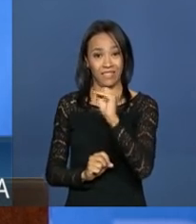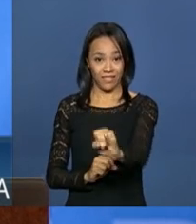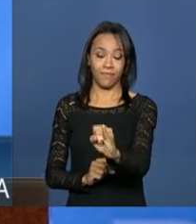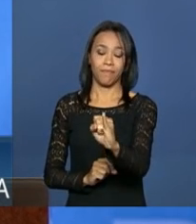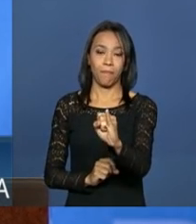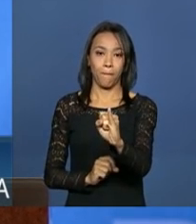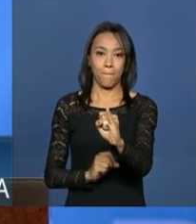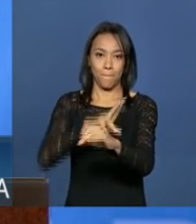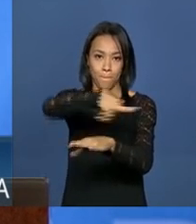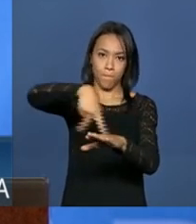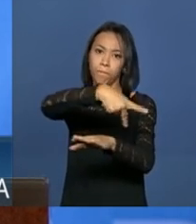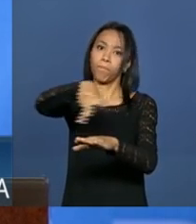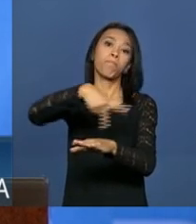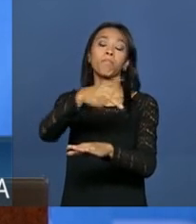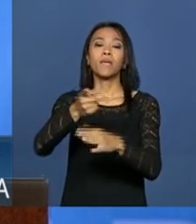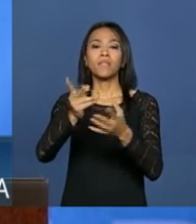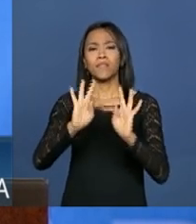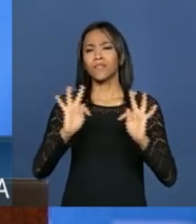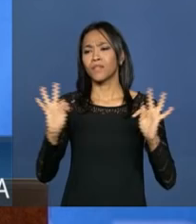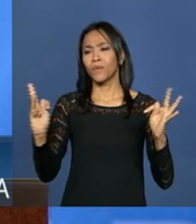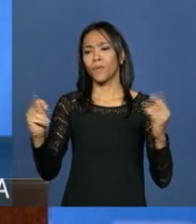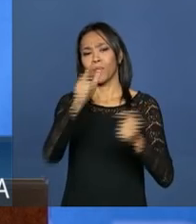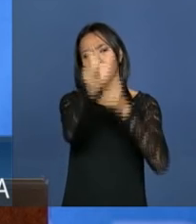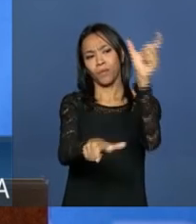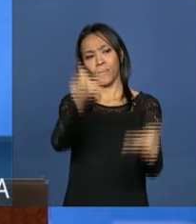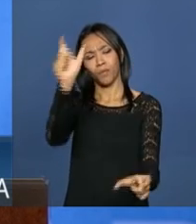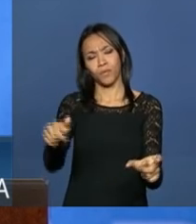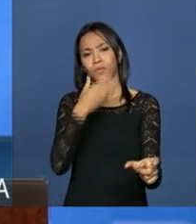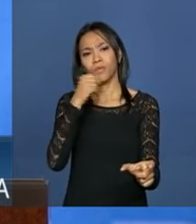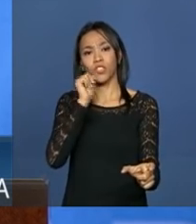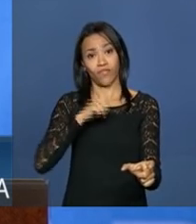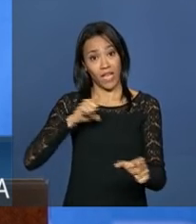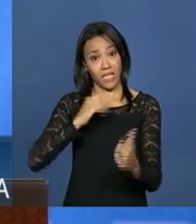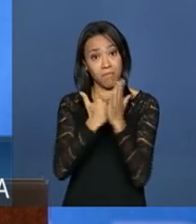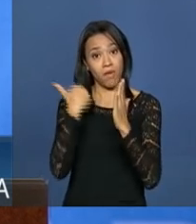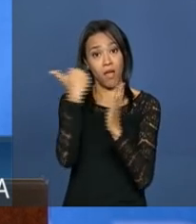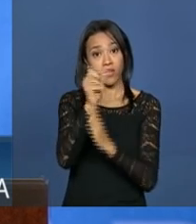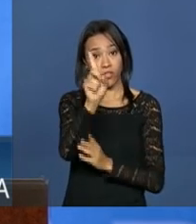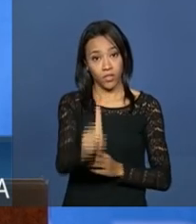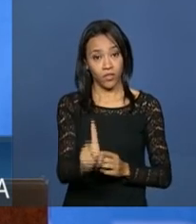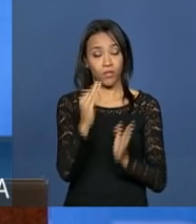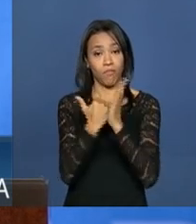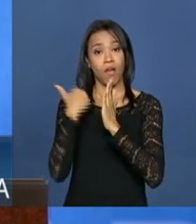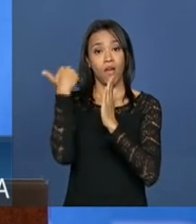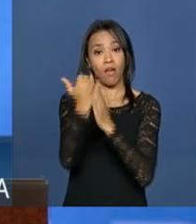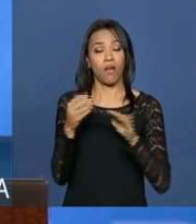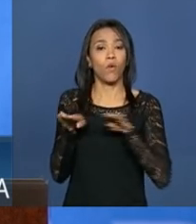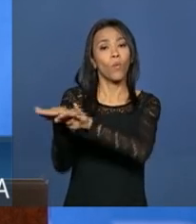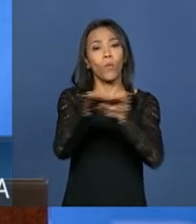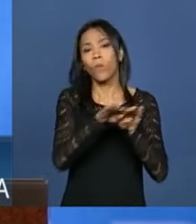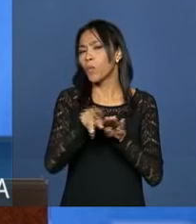país em que os brasileiros tivessem mais direitos, tivessem mais igualdade